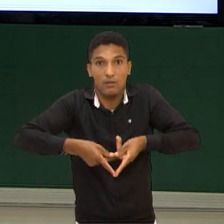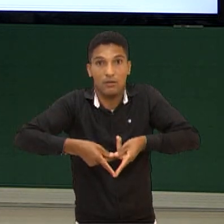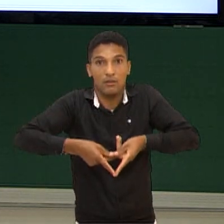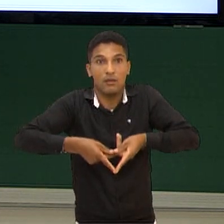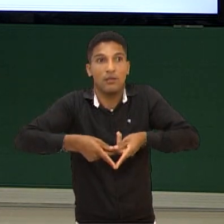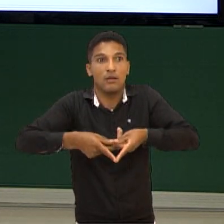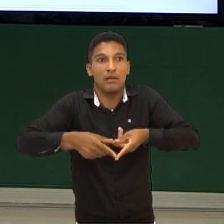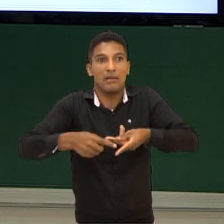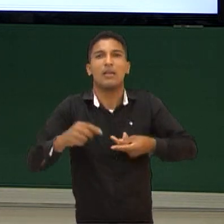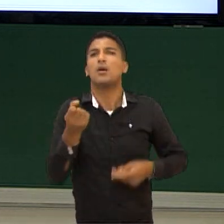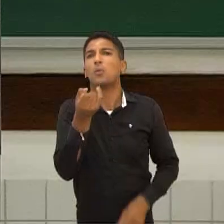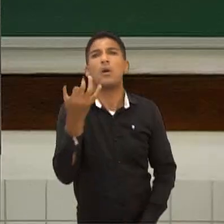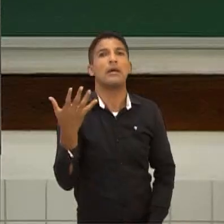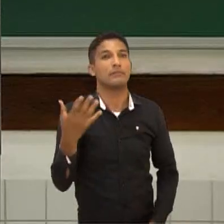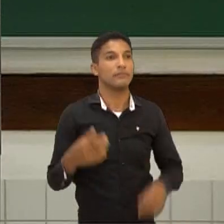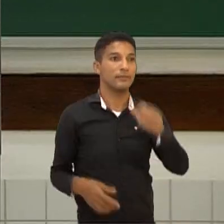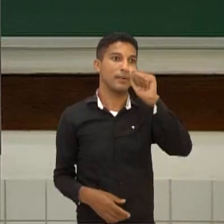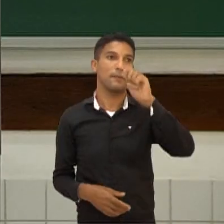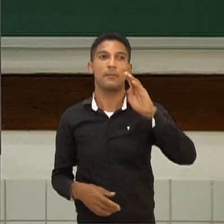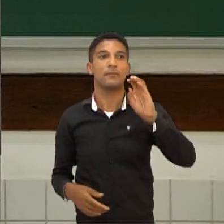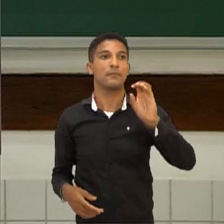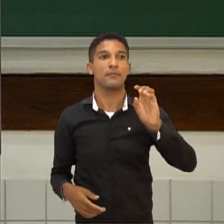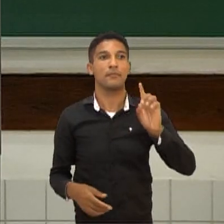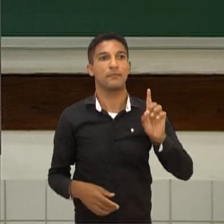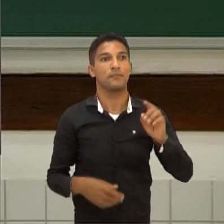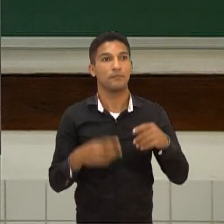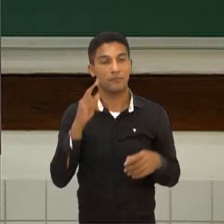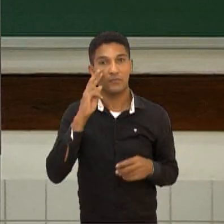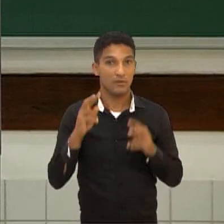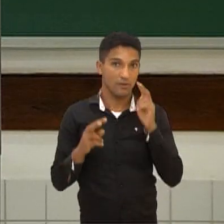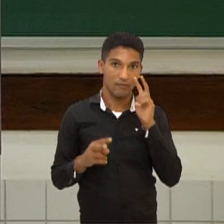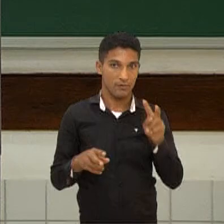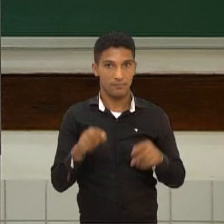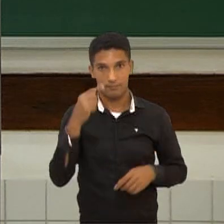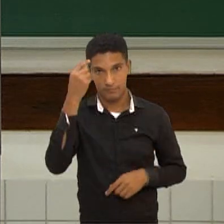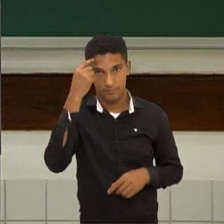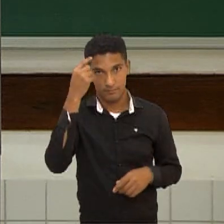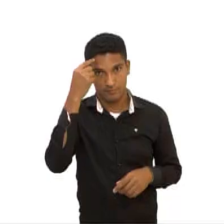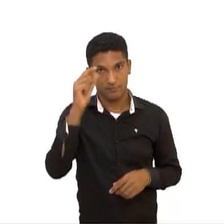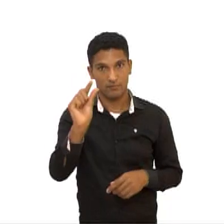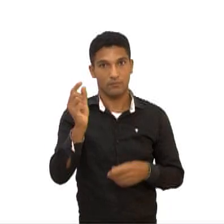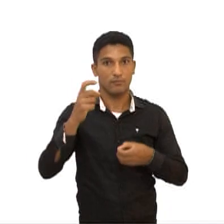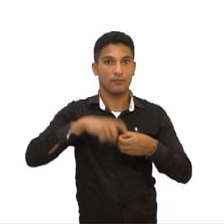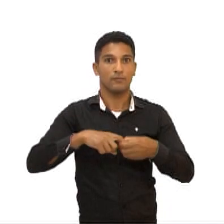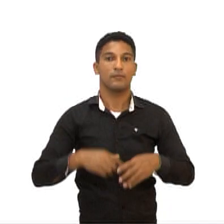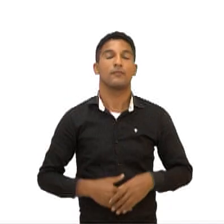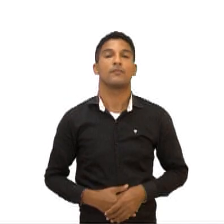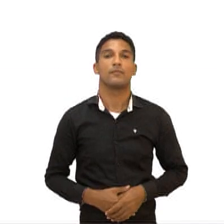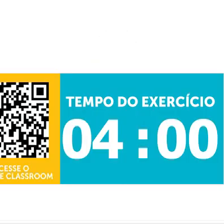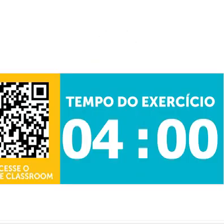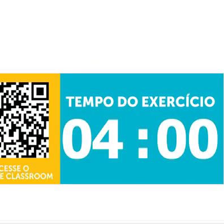ou 180 graus? Resolvam lá, pensem um pouquinho que nós já voltamos.